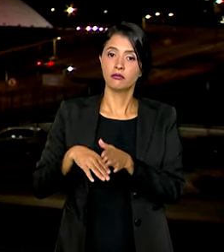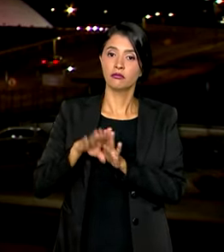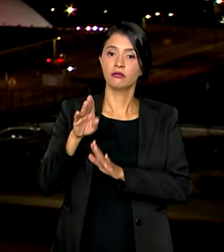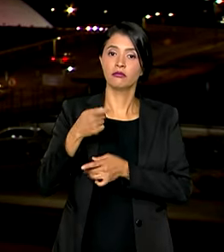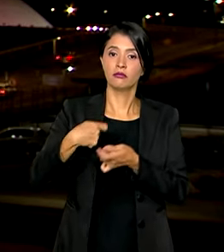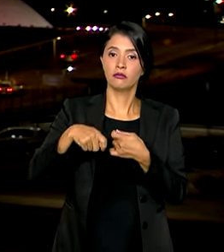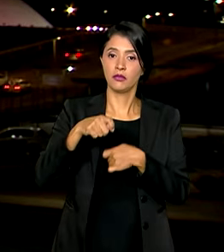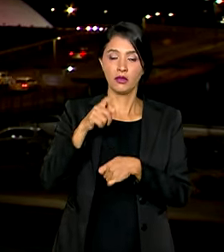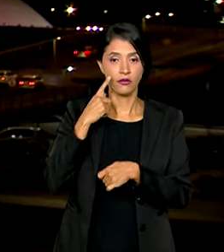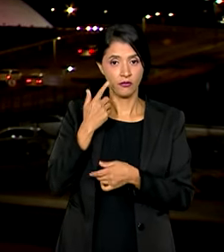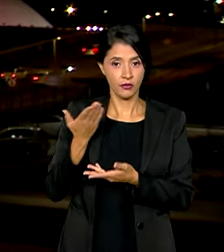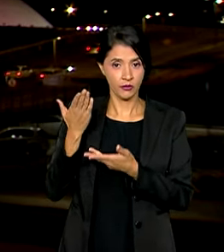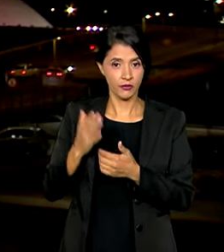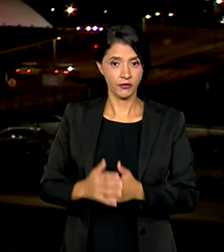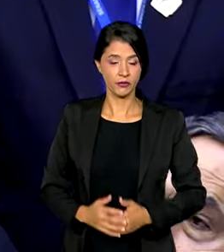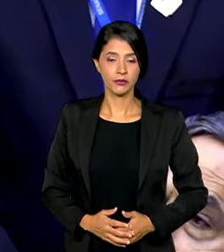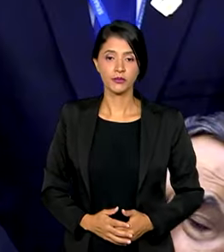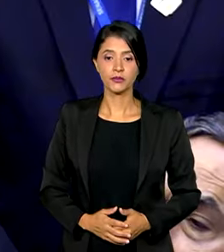da economia. Vamos ouvi-lo.